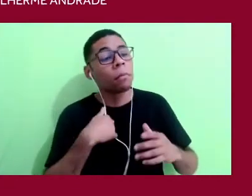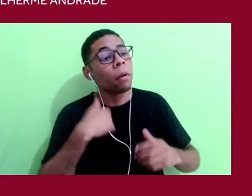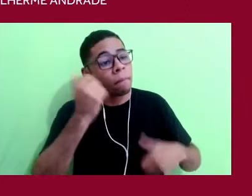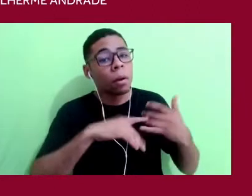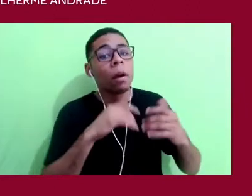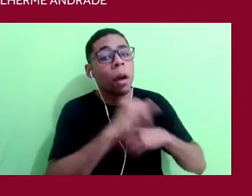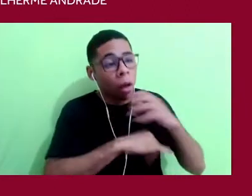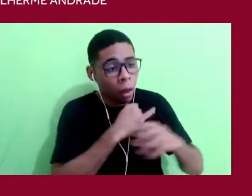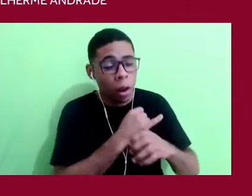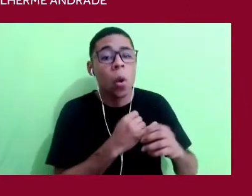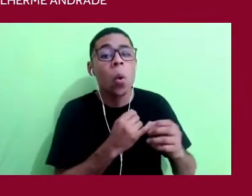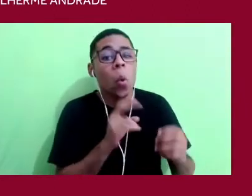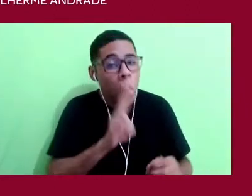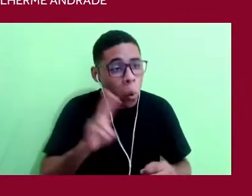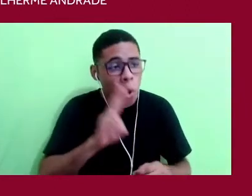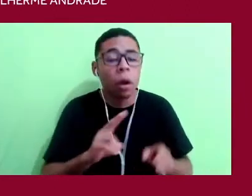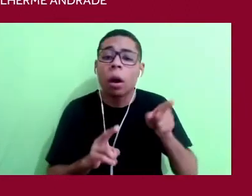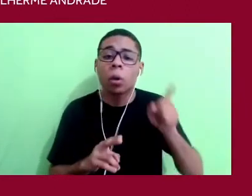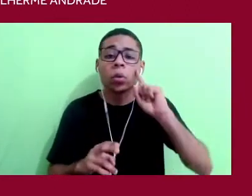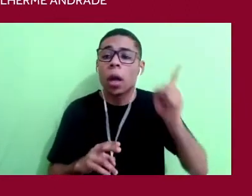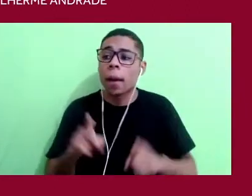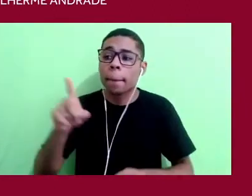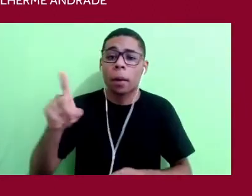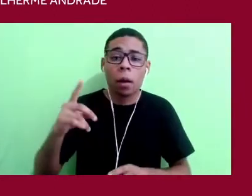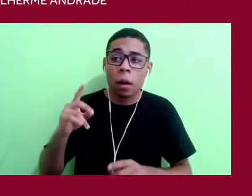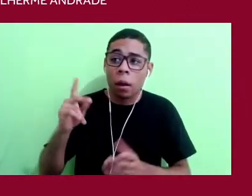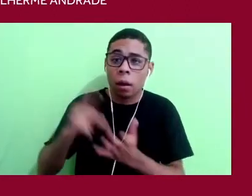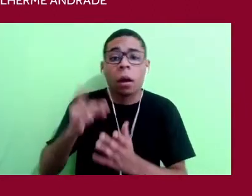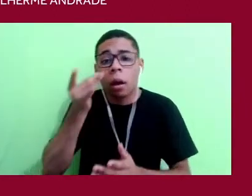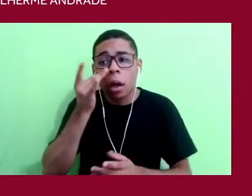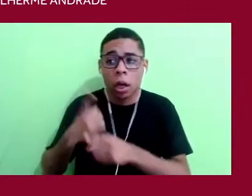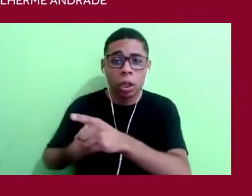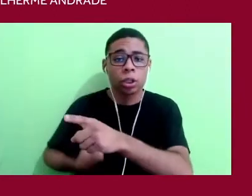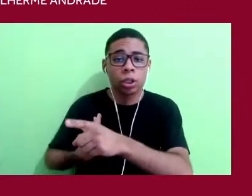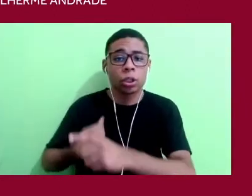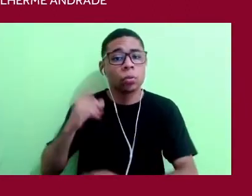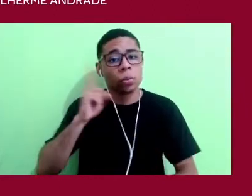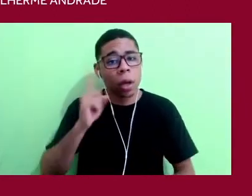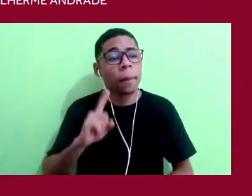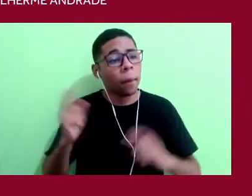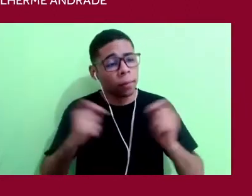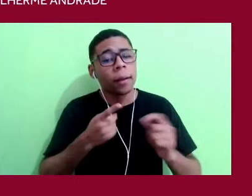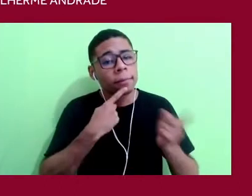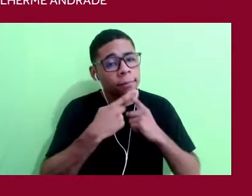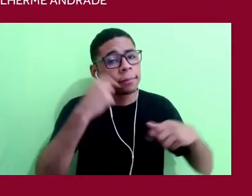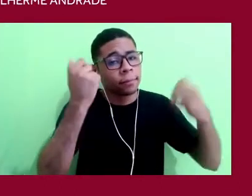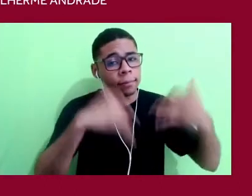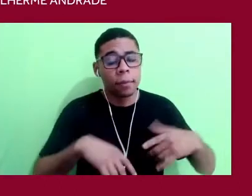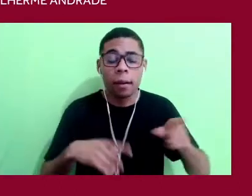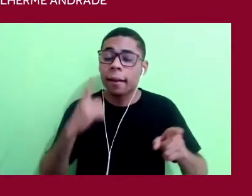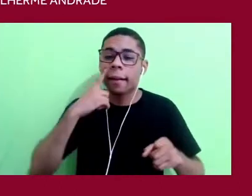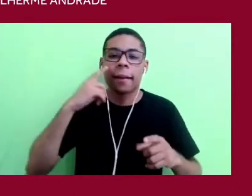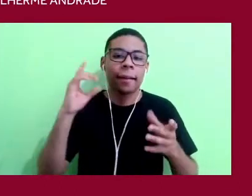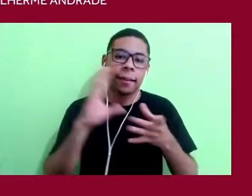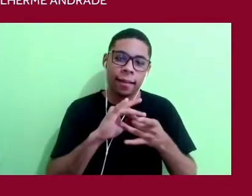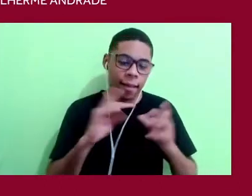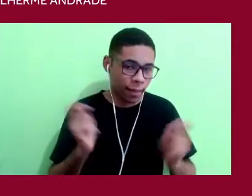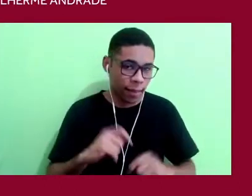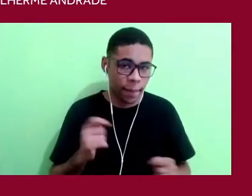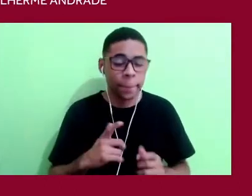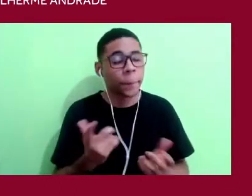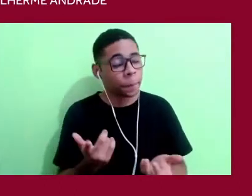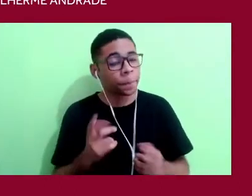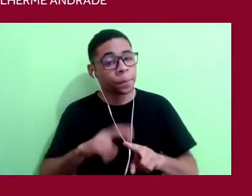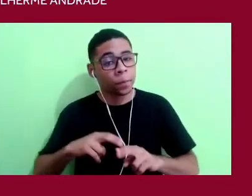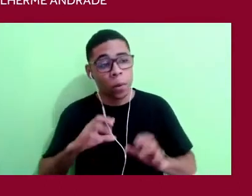Por que não utilizar as mídias sociais para trazer público para a biblioteca e fortalecer os laços com a nossa comunidade,